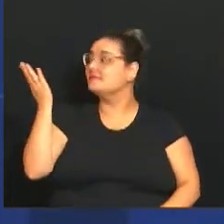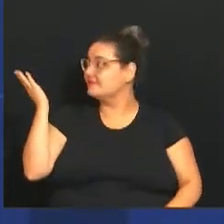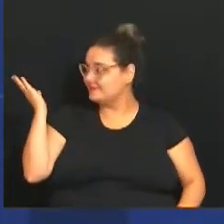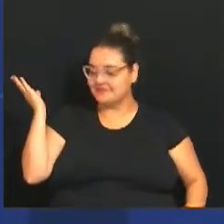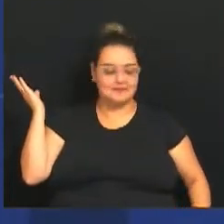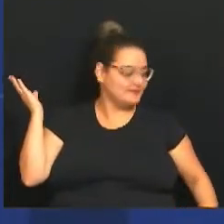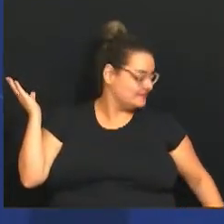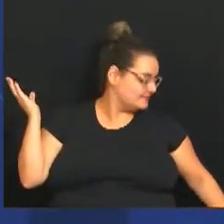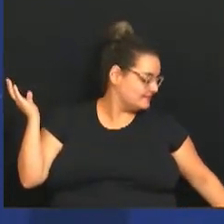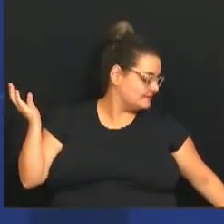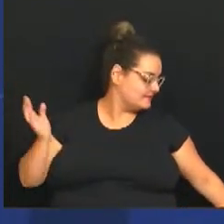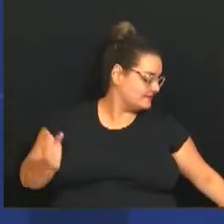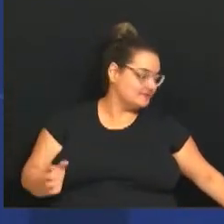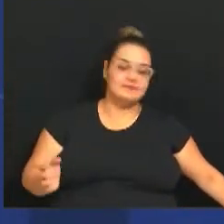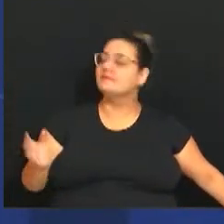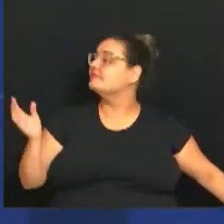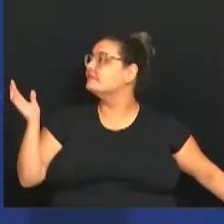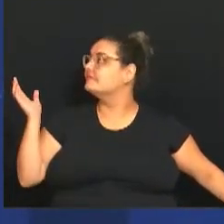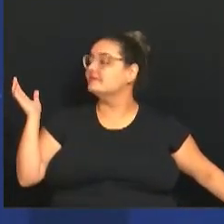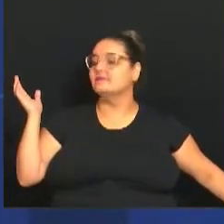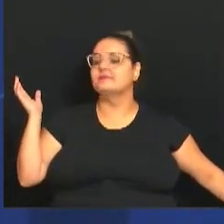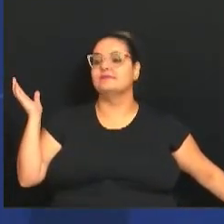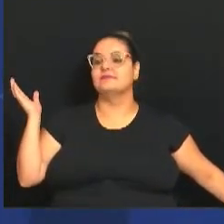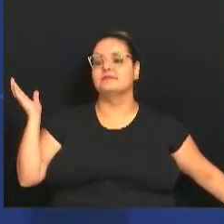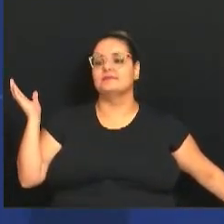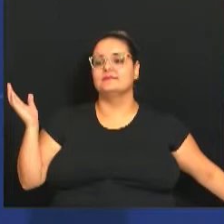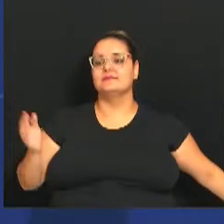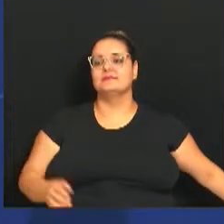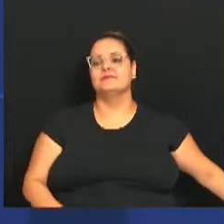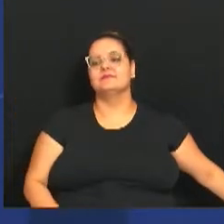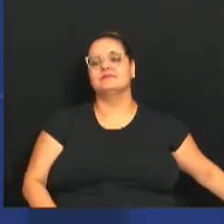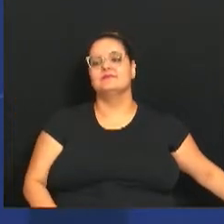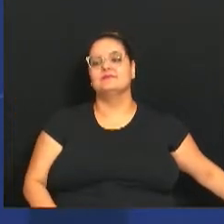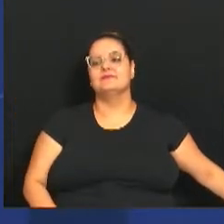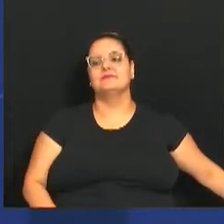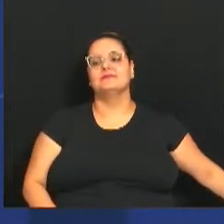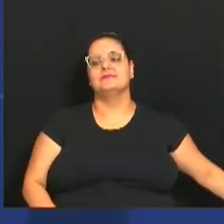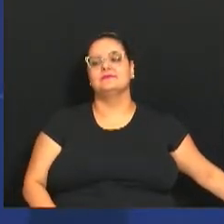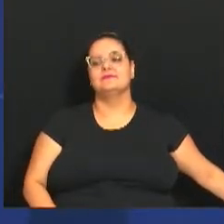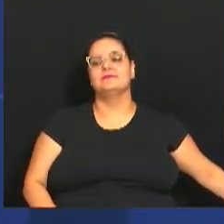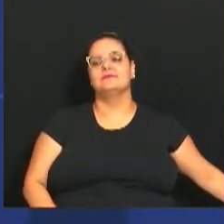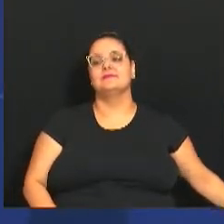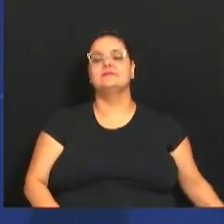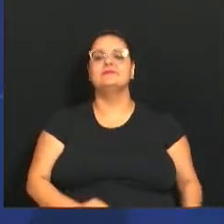embaixo da sua tela. 19 é o nosso DDD